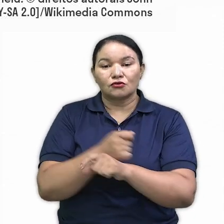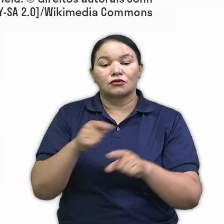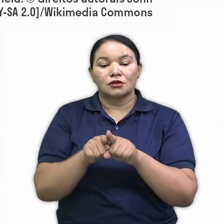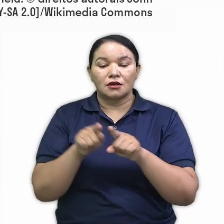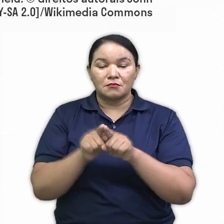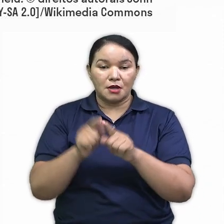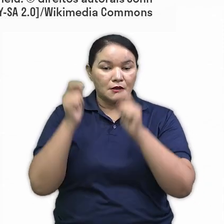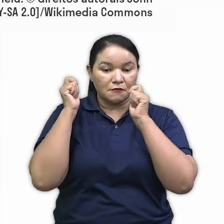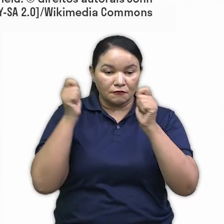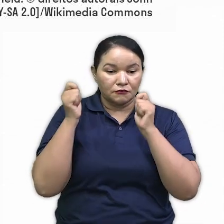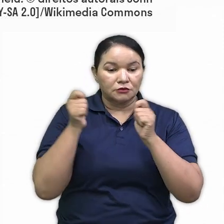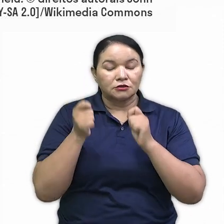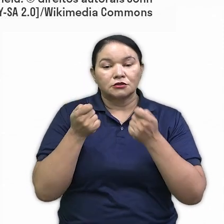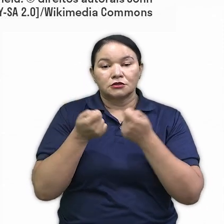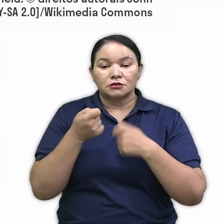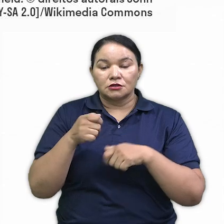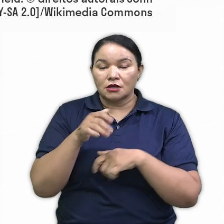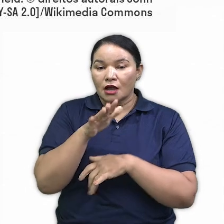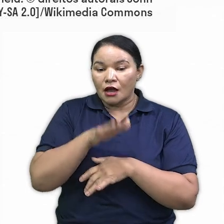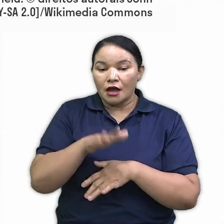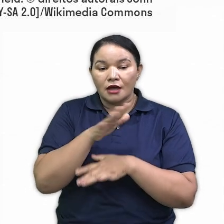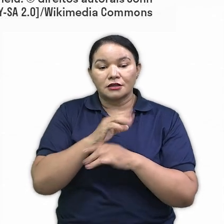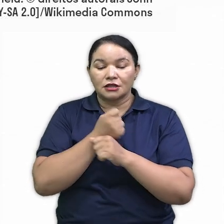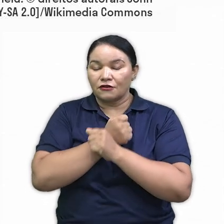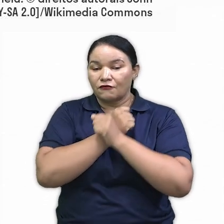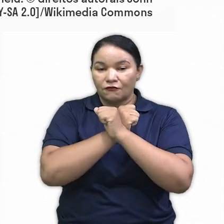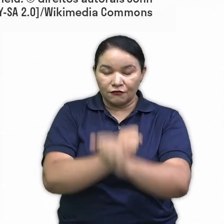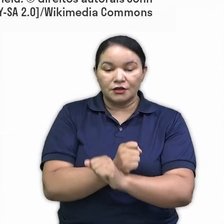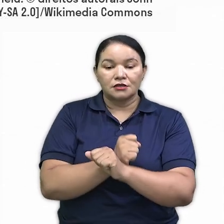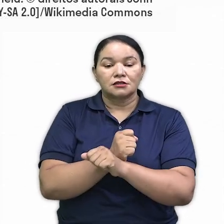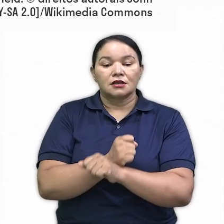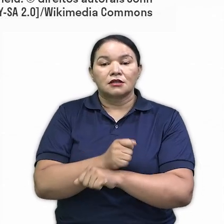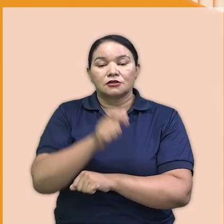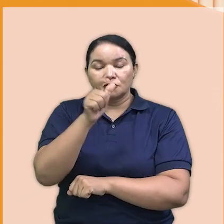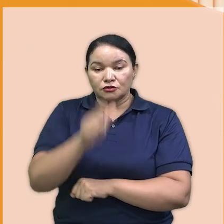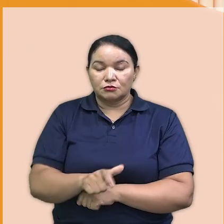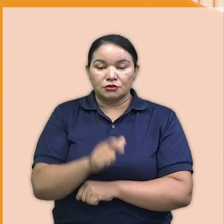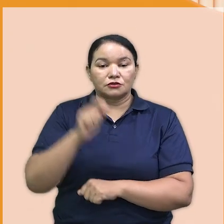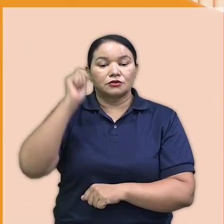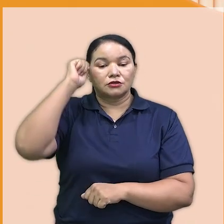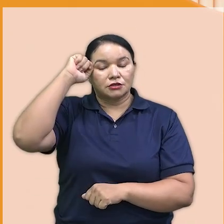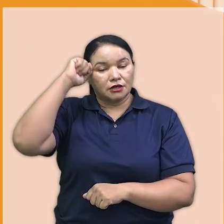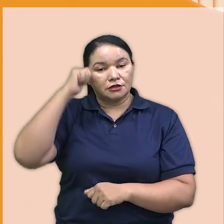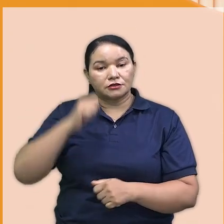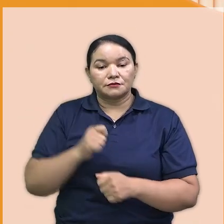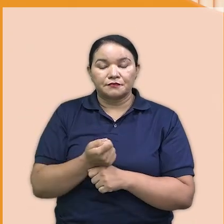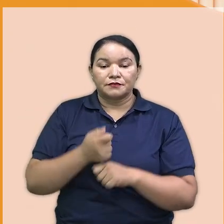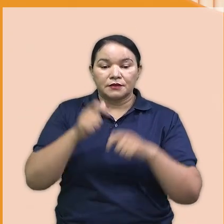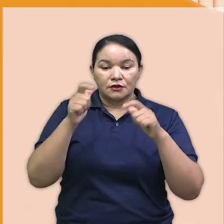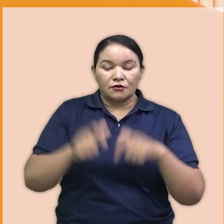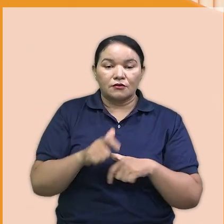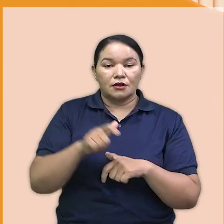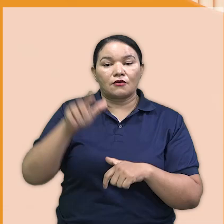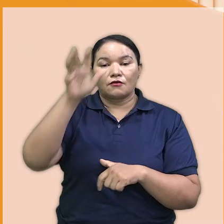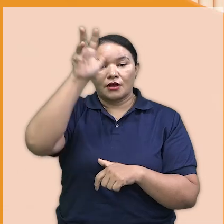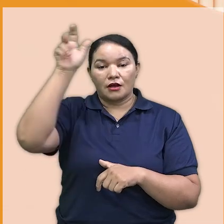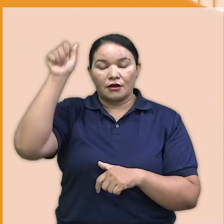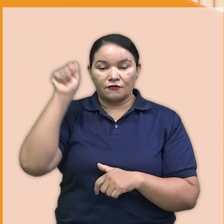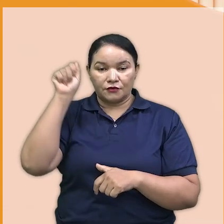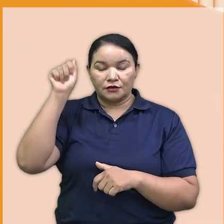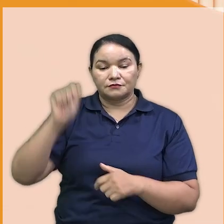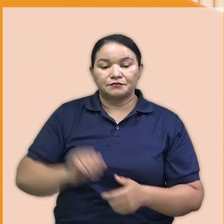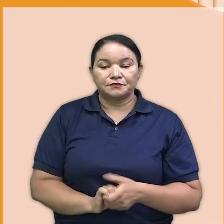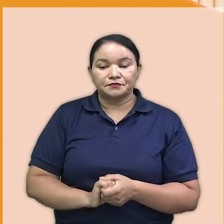ativista nessa área, né, ali, né, na África do Sul, né? Então tudo isso aí é